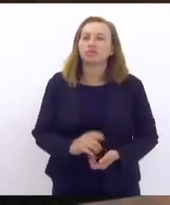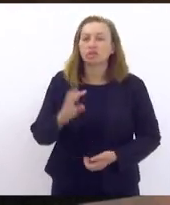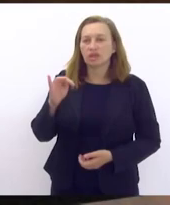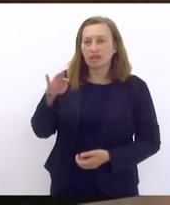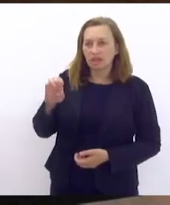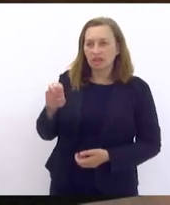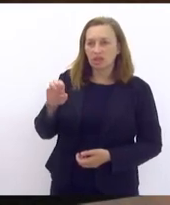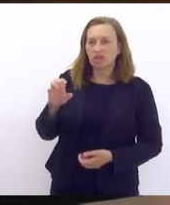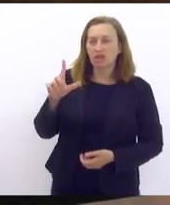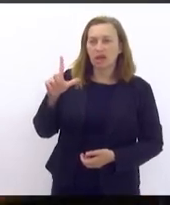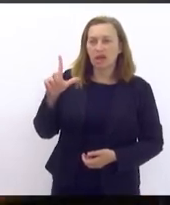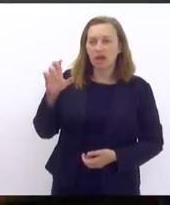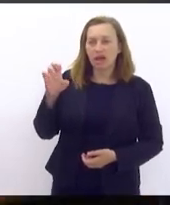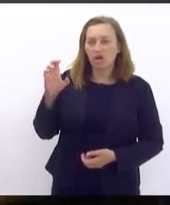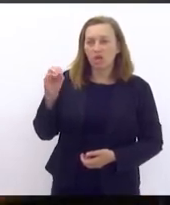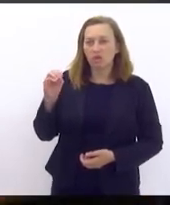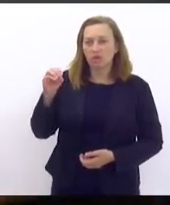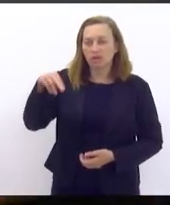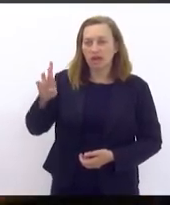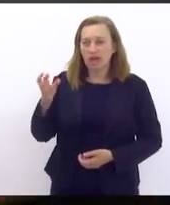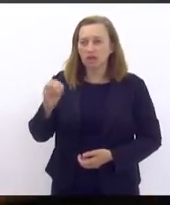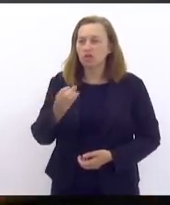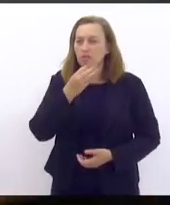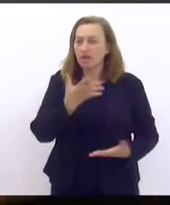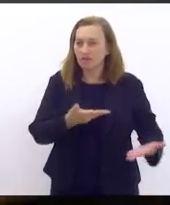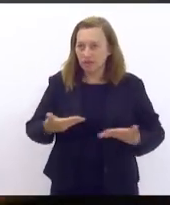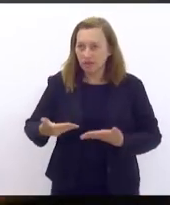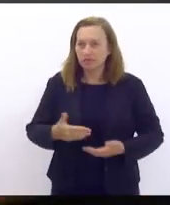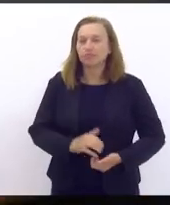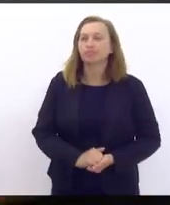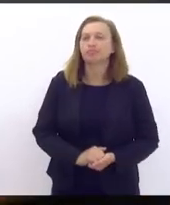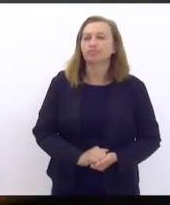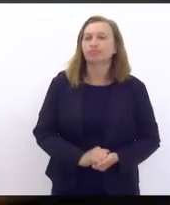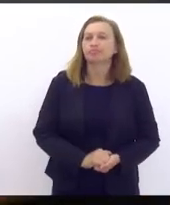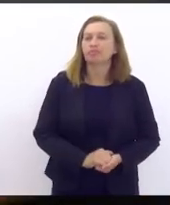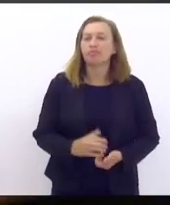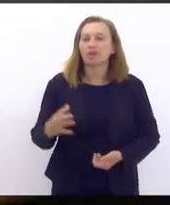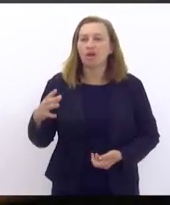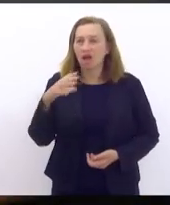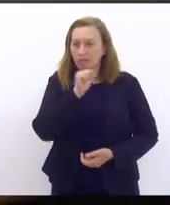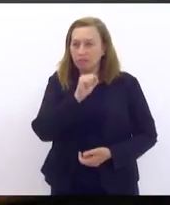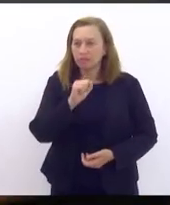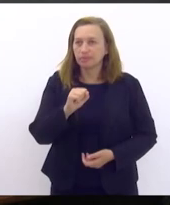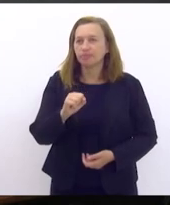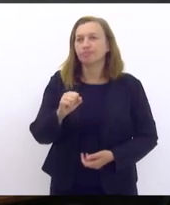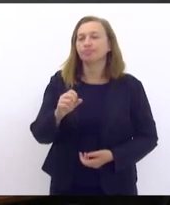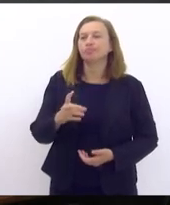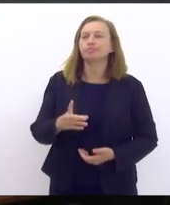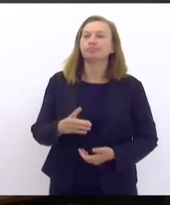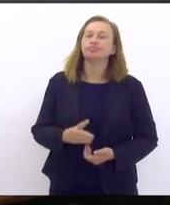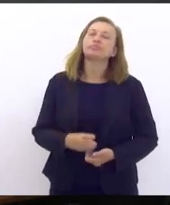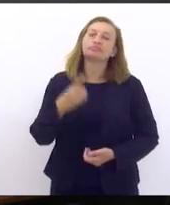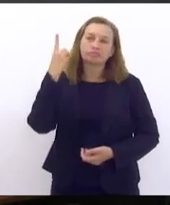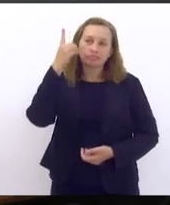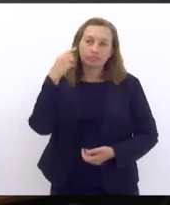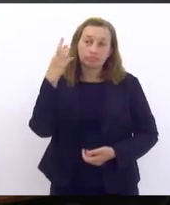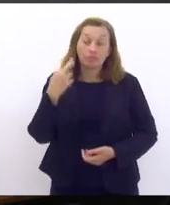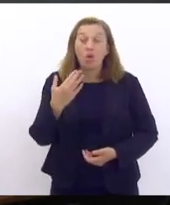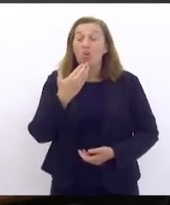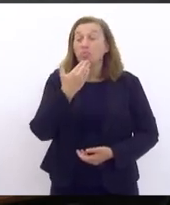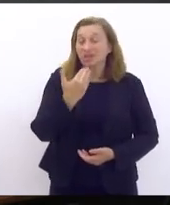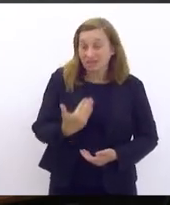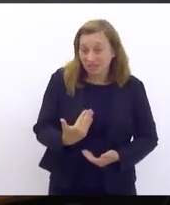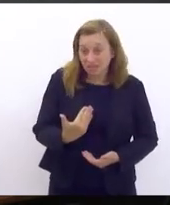Coronel Leonardo. Obrigado, presidente. Seja muito bem-vindo. Muito rápido. A deputada Renata, eu